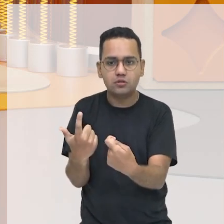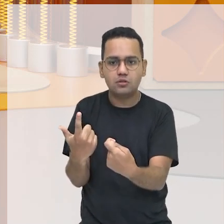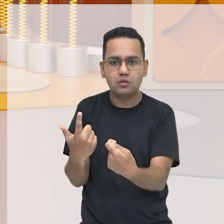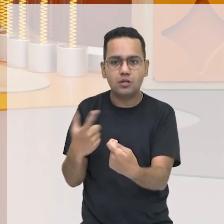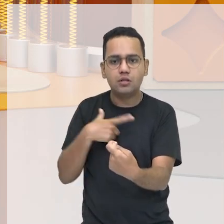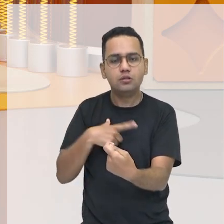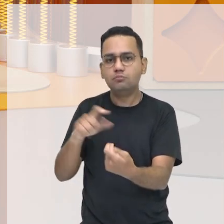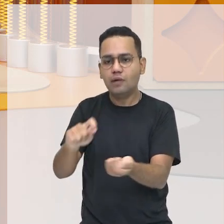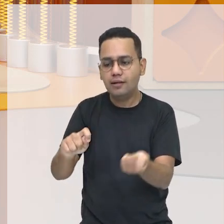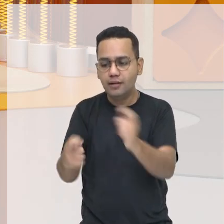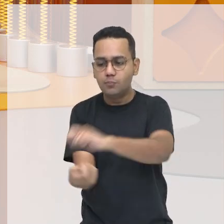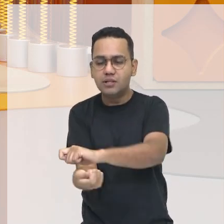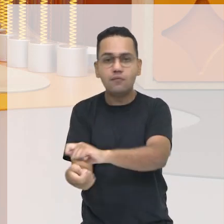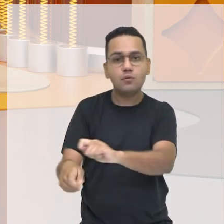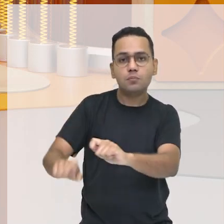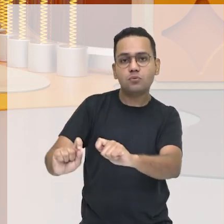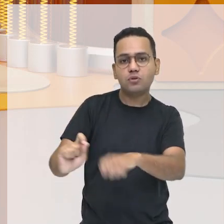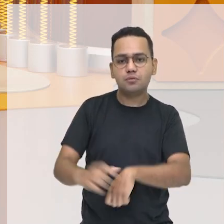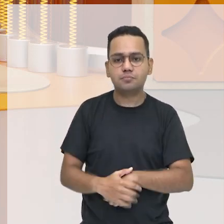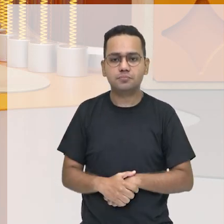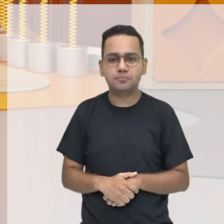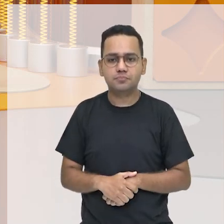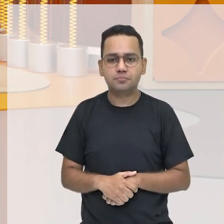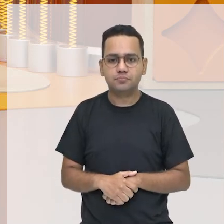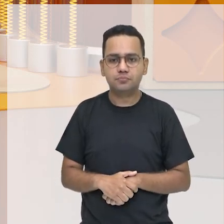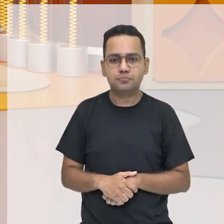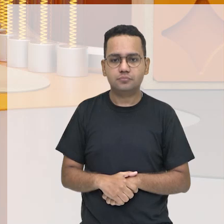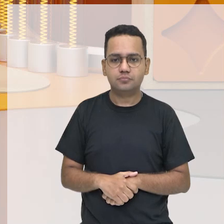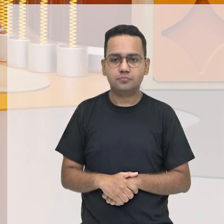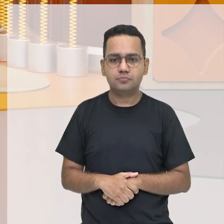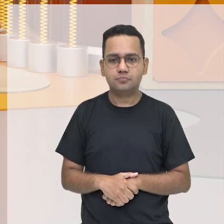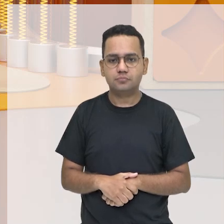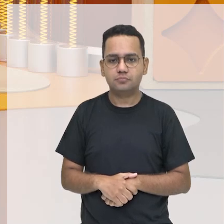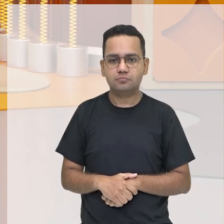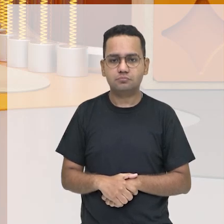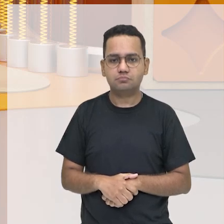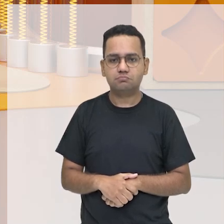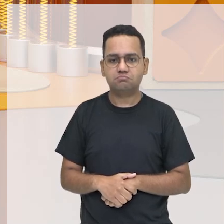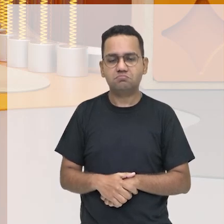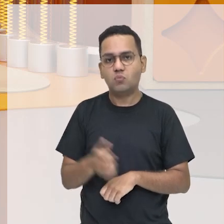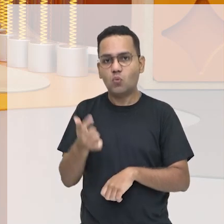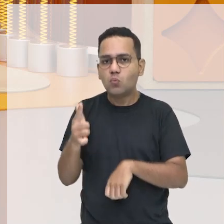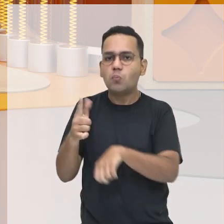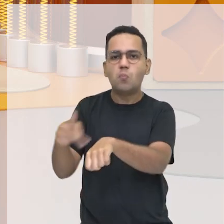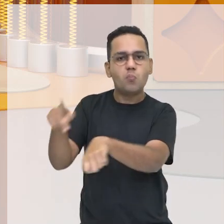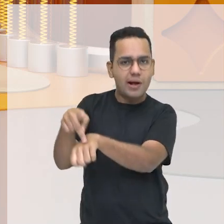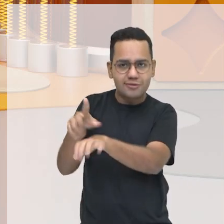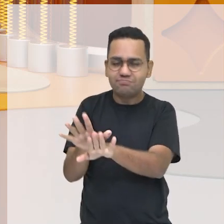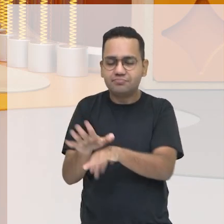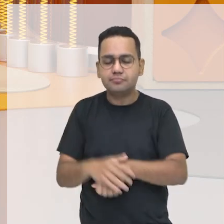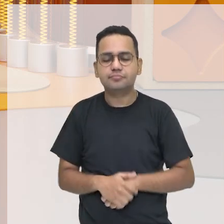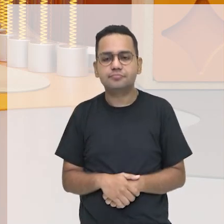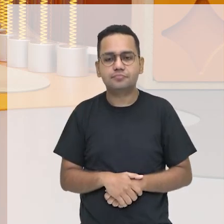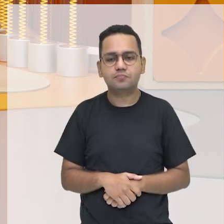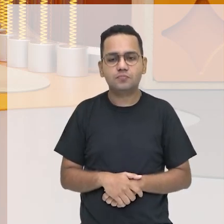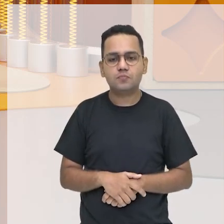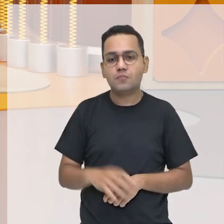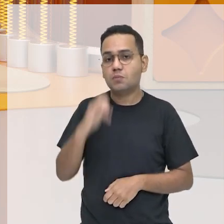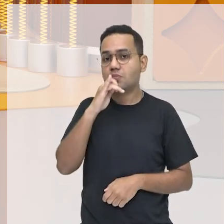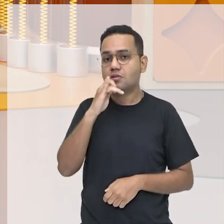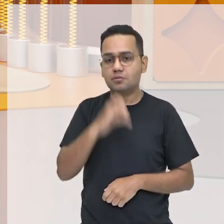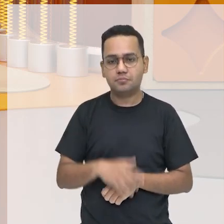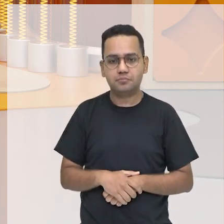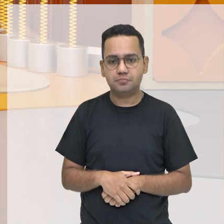aí transformava aquele lugar num outro país, né? Mesmo que colônia de um país como Portugal, por